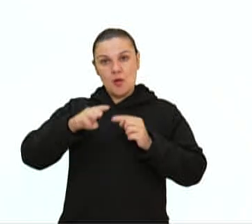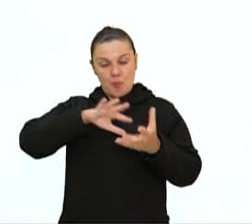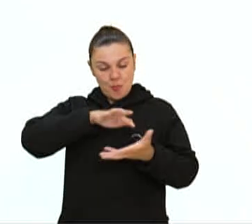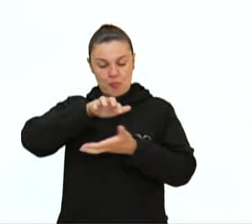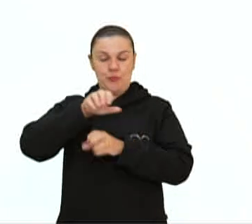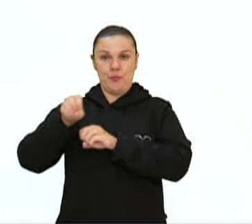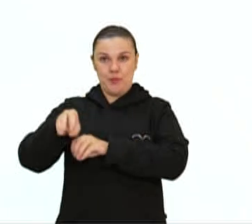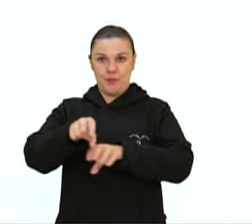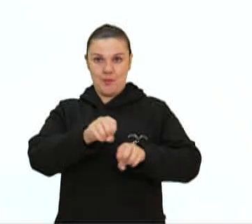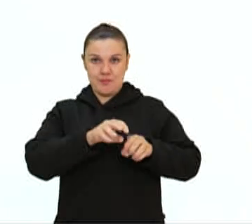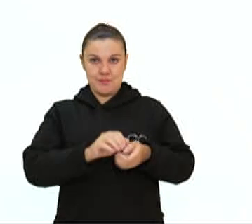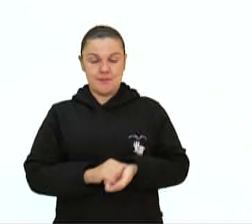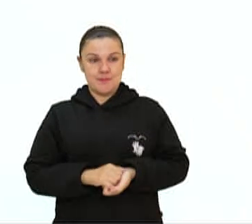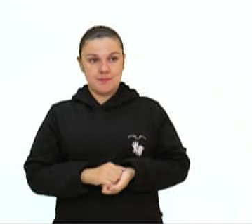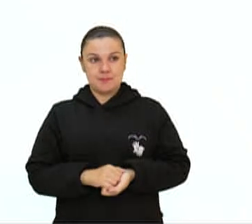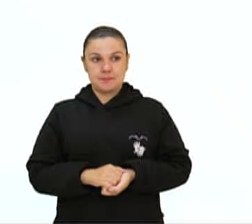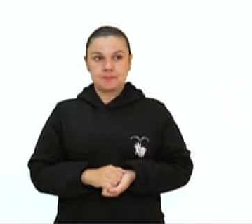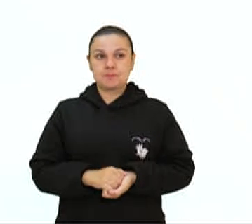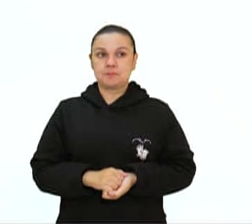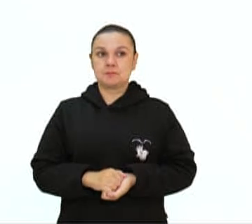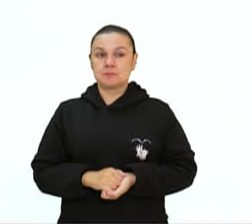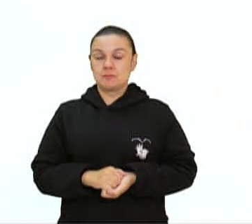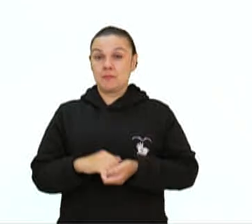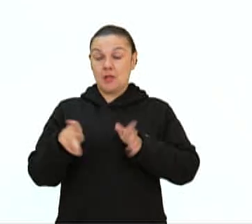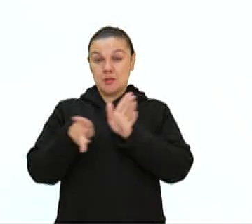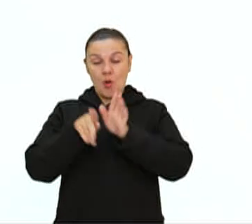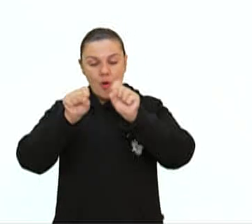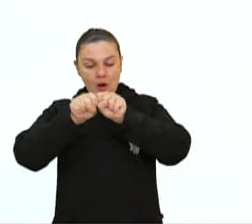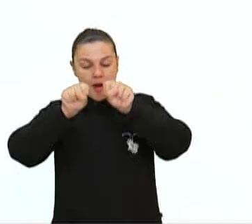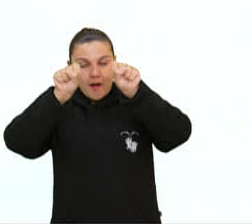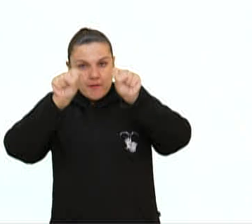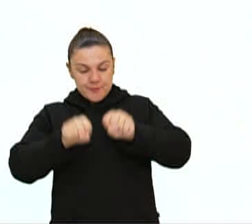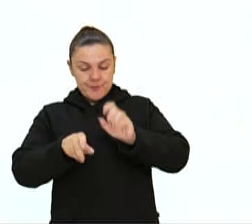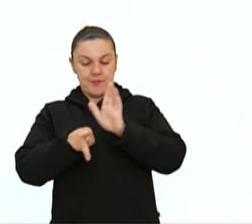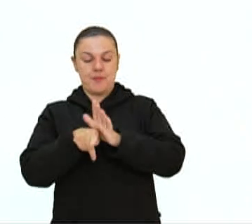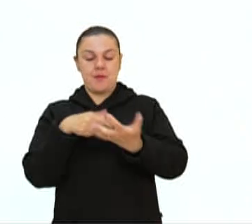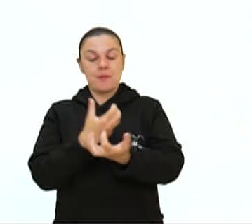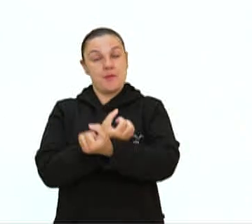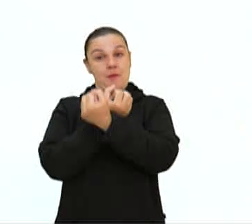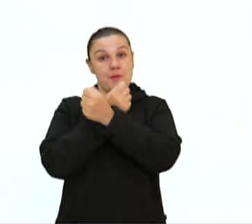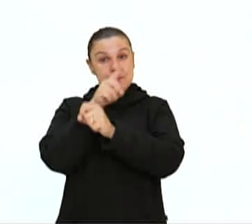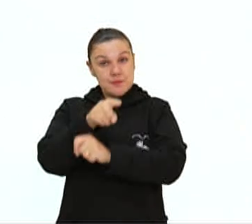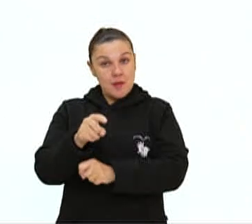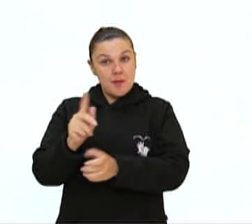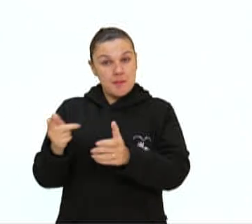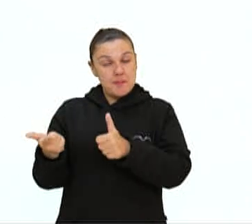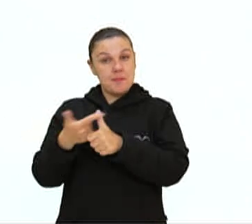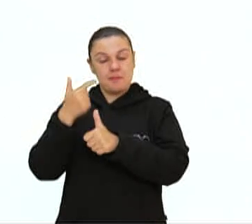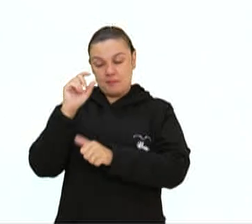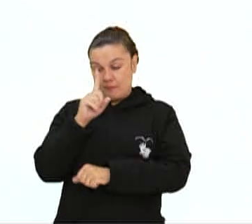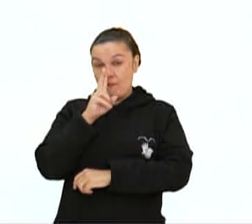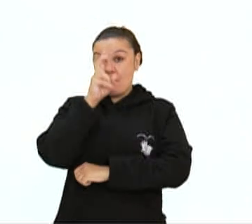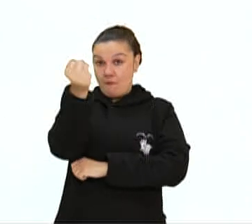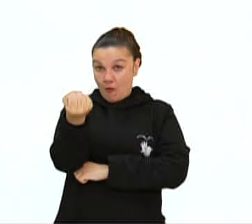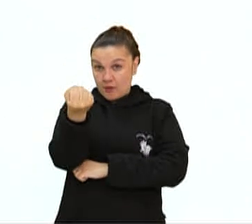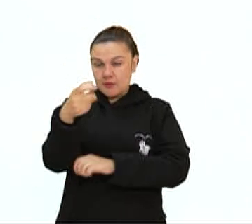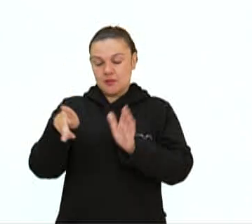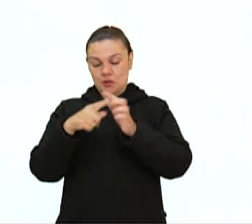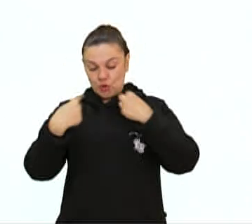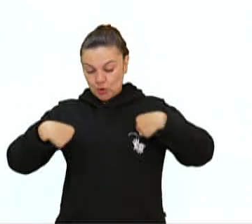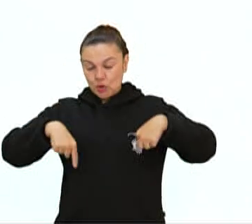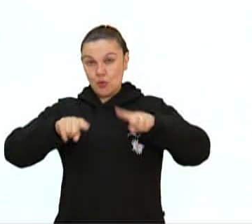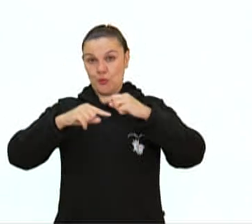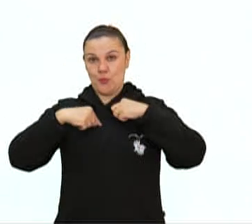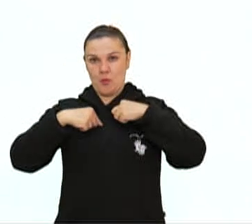Educação. Então o que nós temos lá? A composição estrutural dos ossos é uma das mais resistentes do corpo humano.